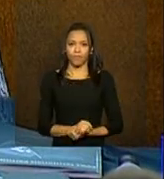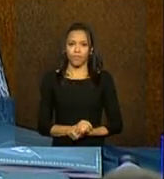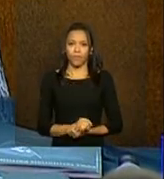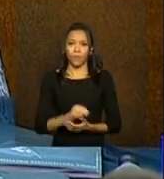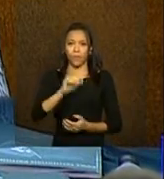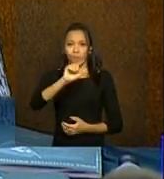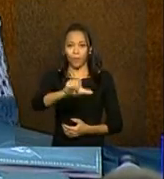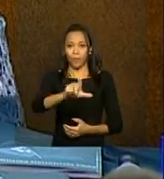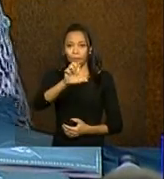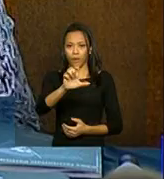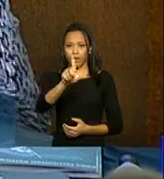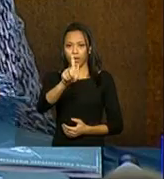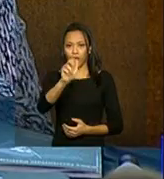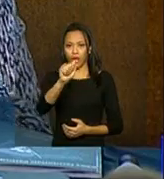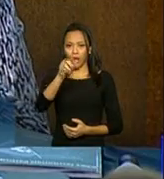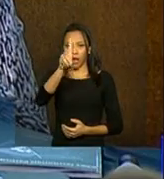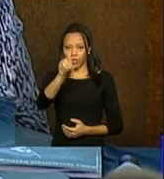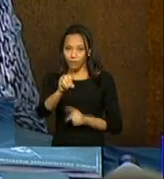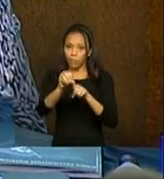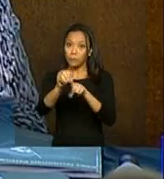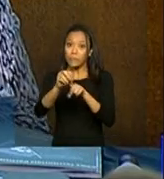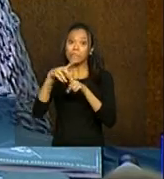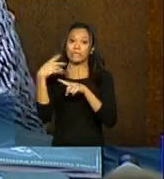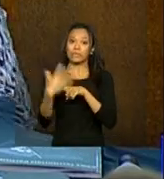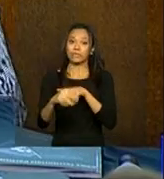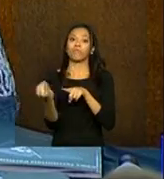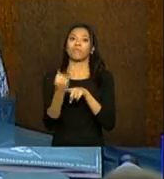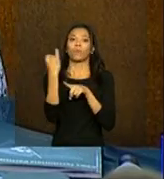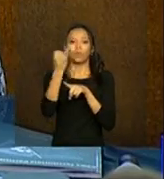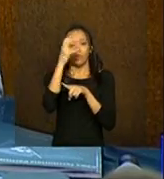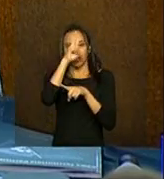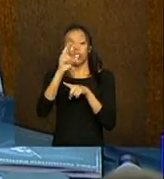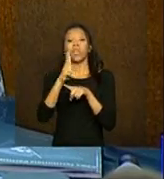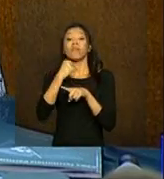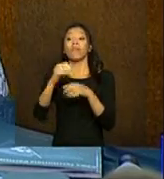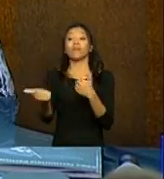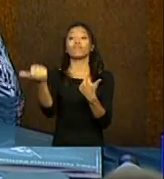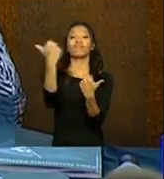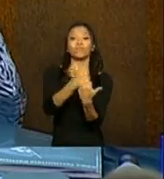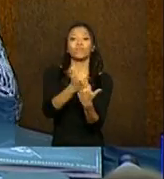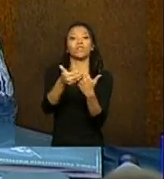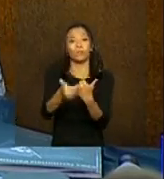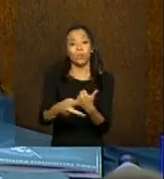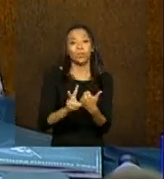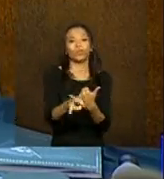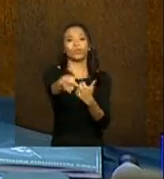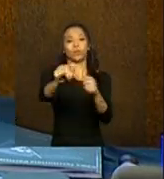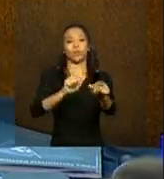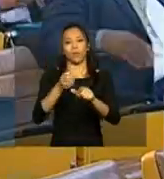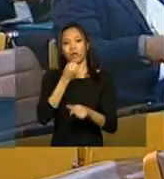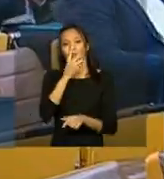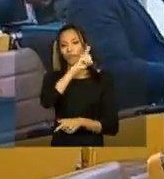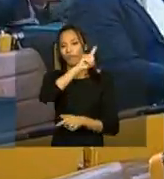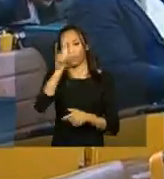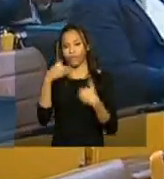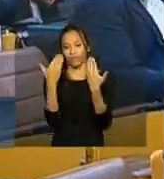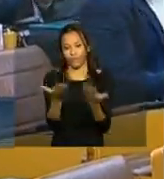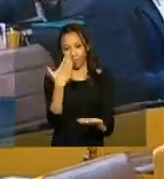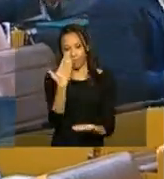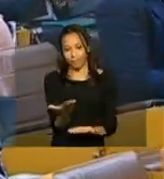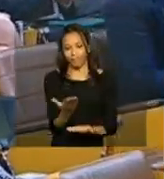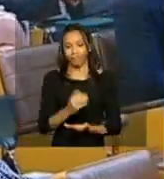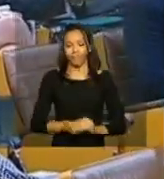legado importante para aqueles que vão nos suceder à frente dessa tarefa. Muito obrigada e bom dia.